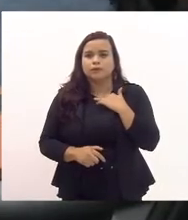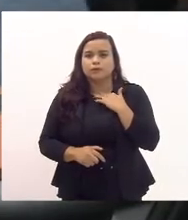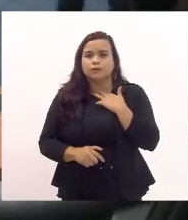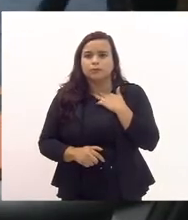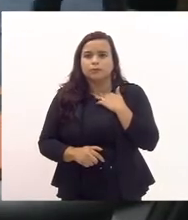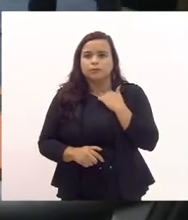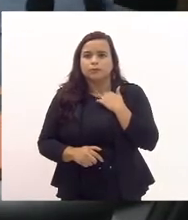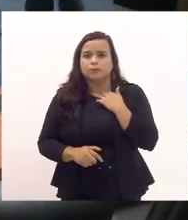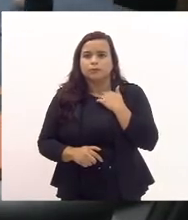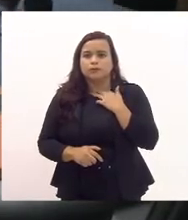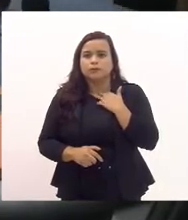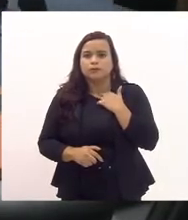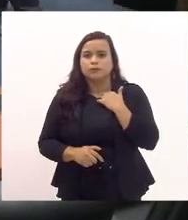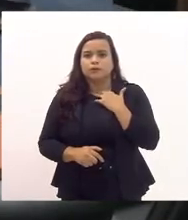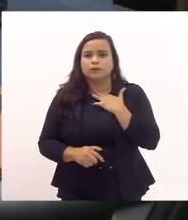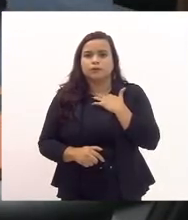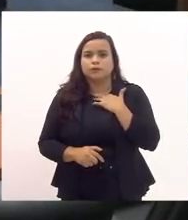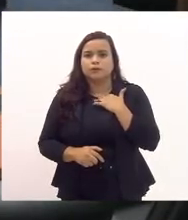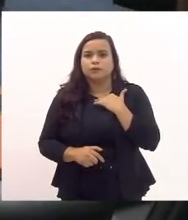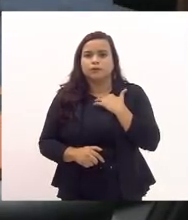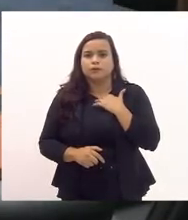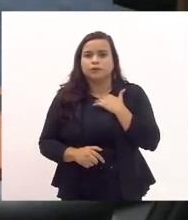E aí